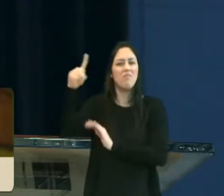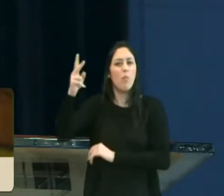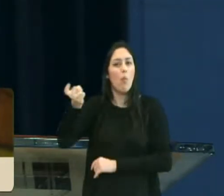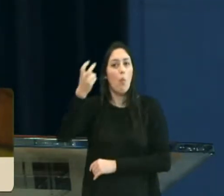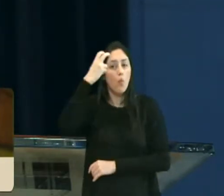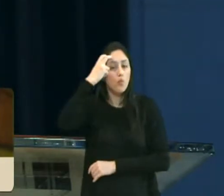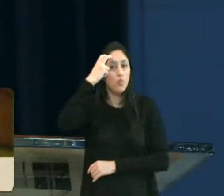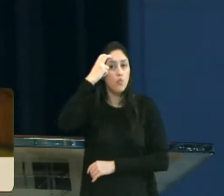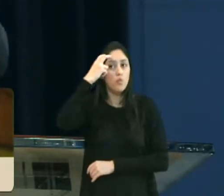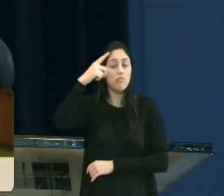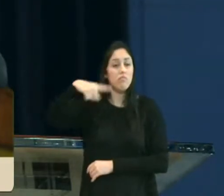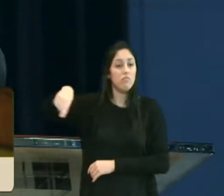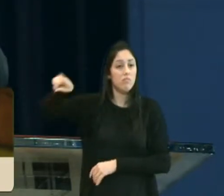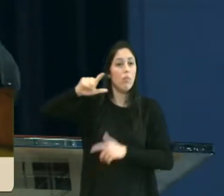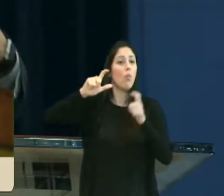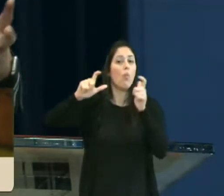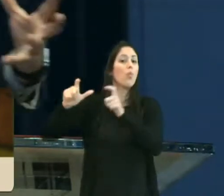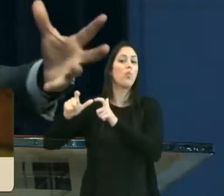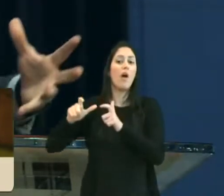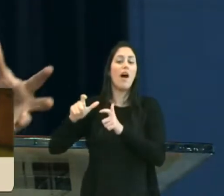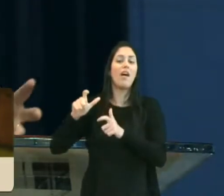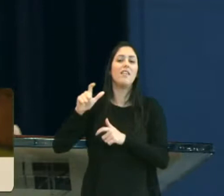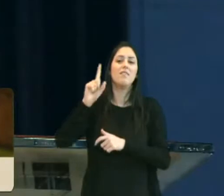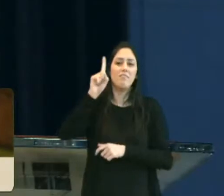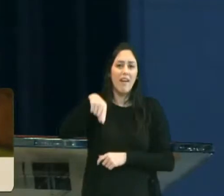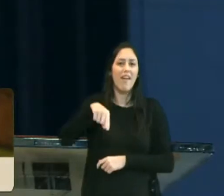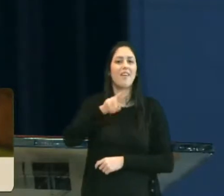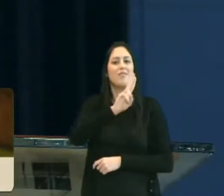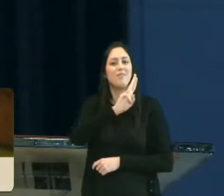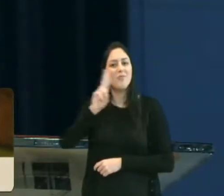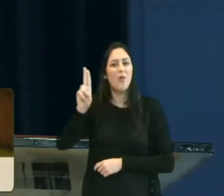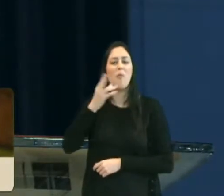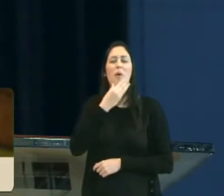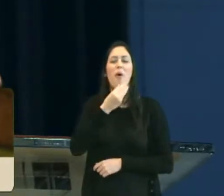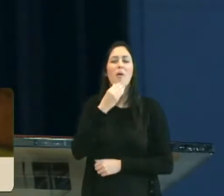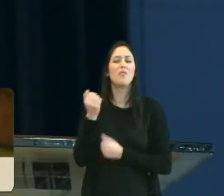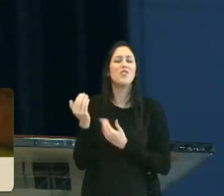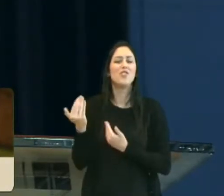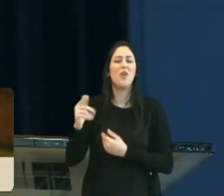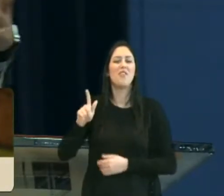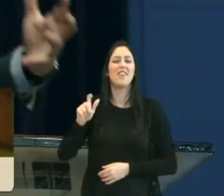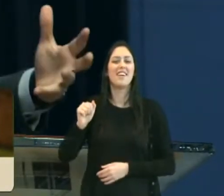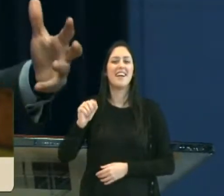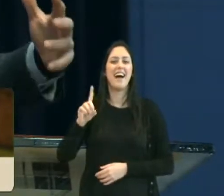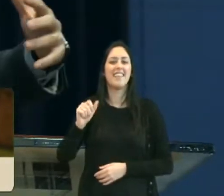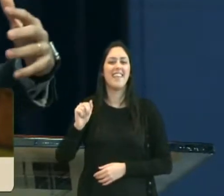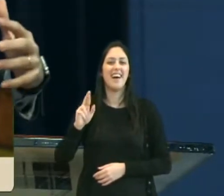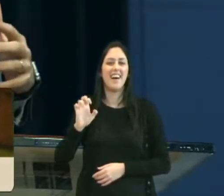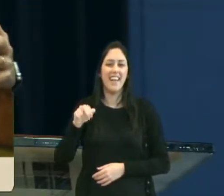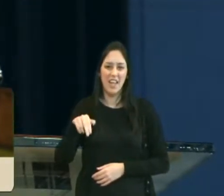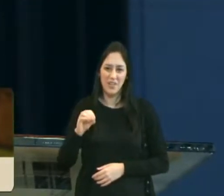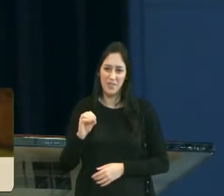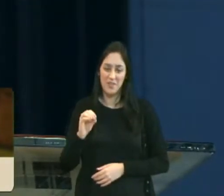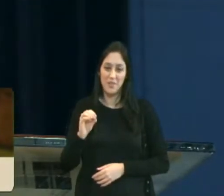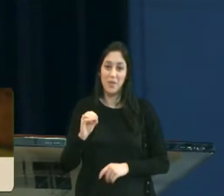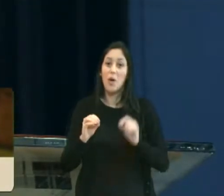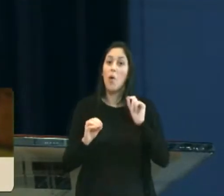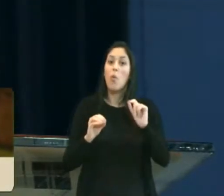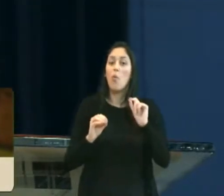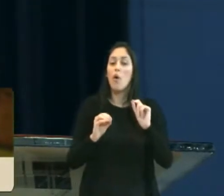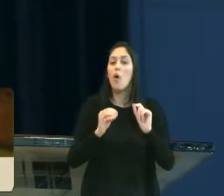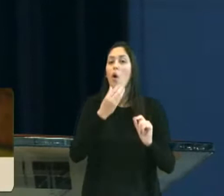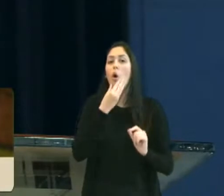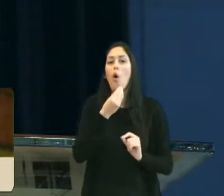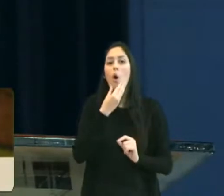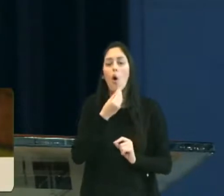era perfeitamente representado pelo jovem gadareno. Aquele moço que está tomado